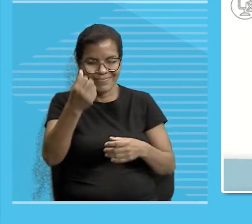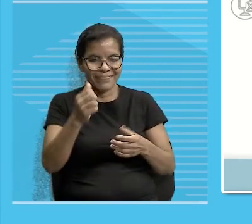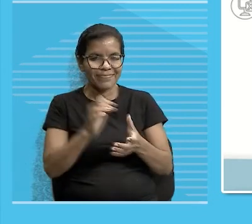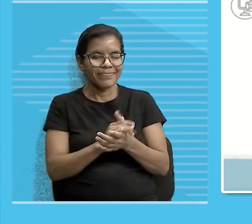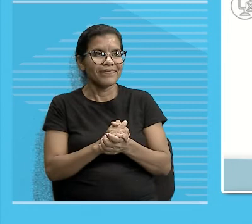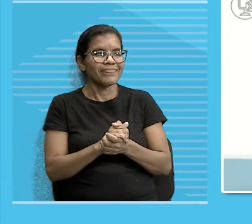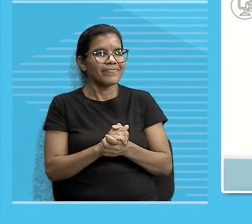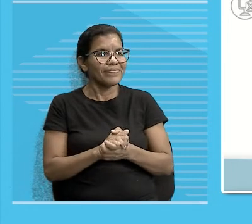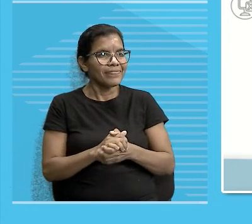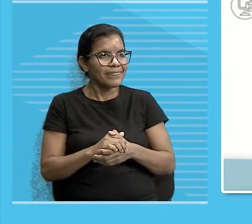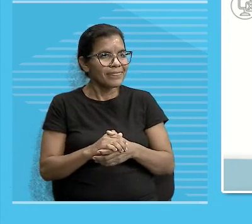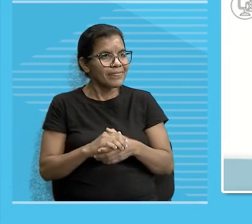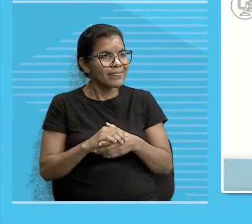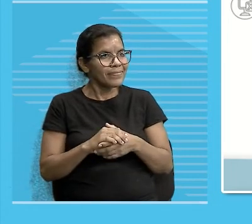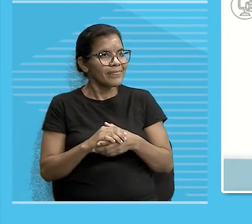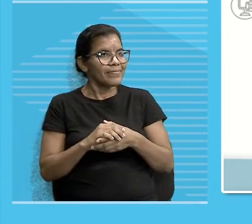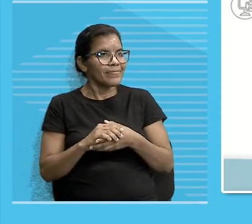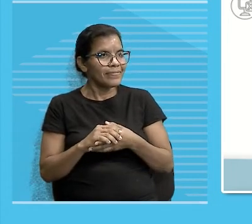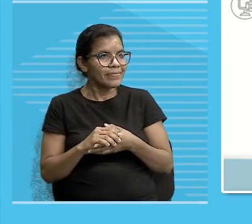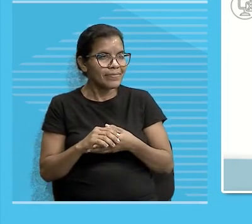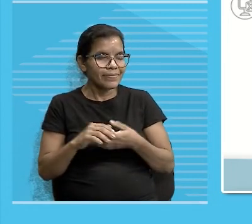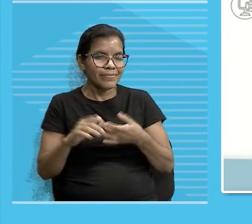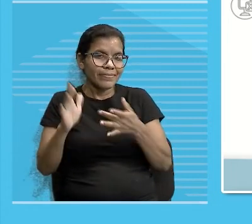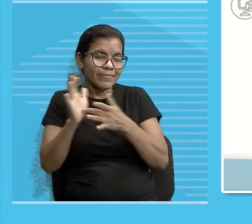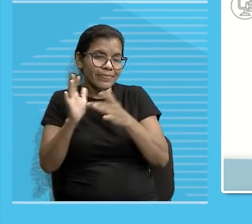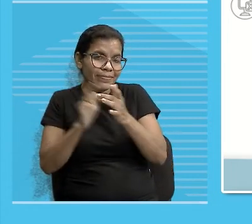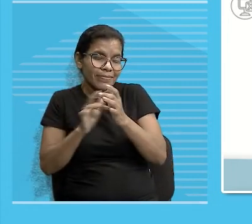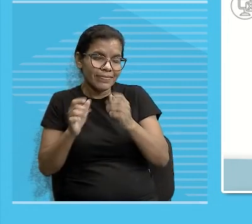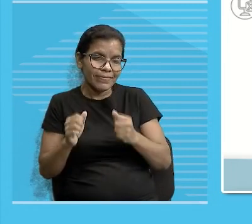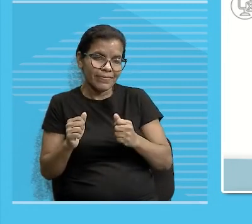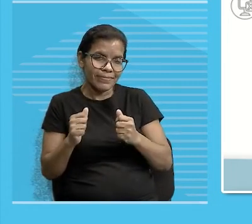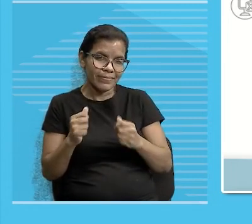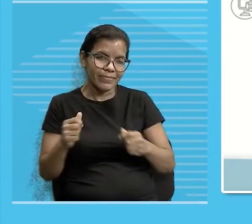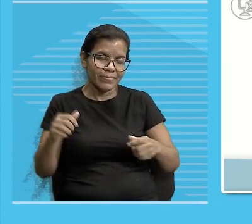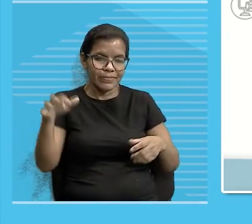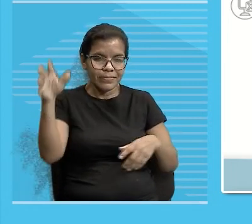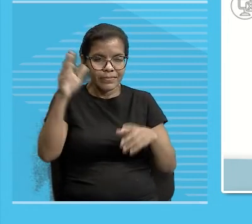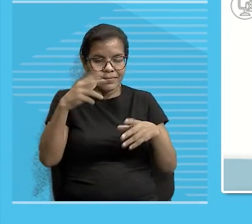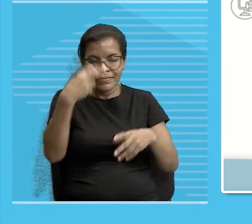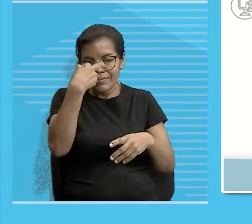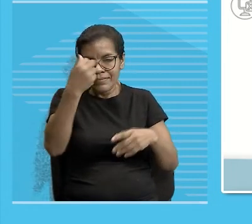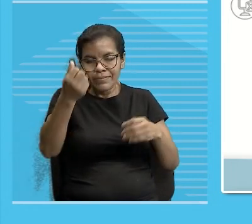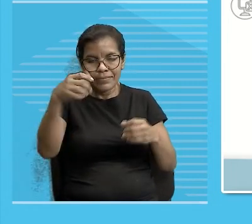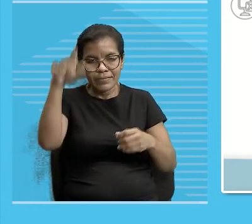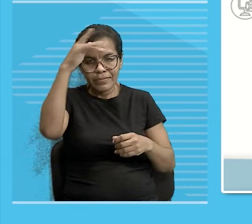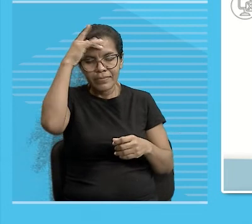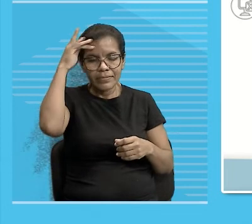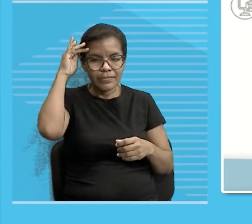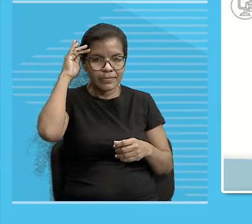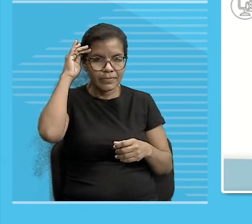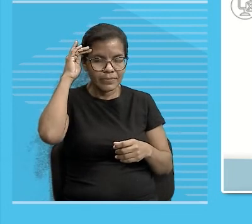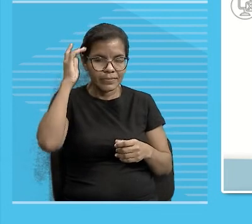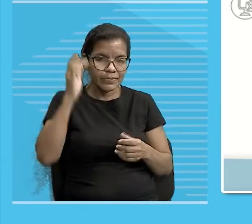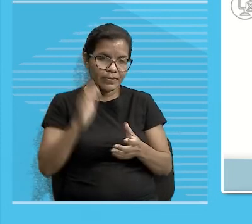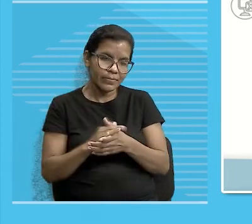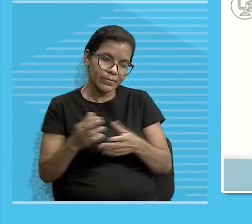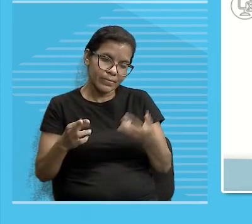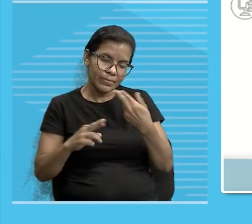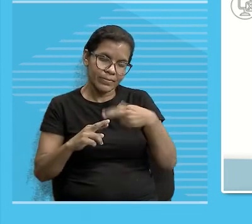Olha, esse Jesus parece ser o menino ali. E aí há uma aproximação mais das pessoas e a